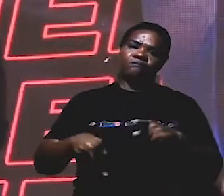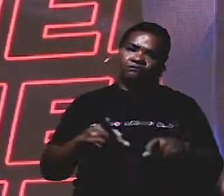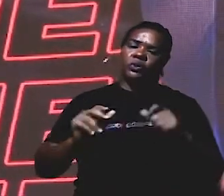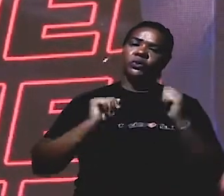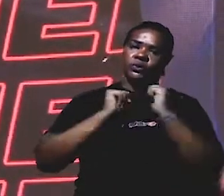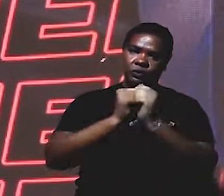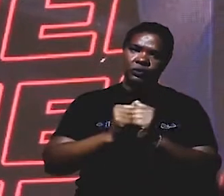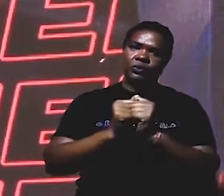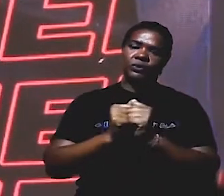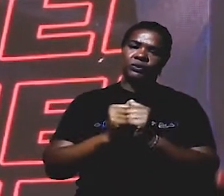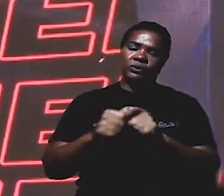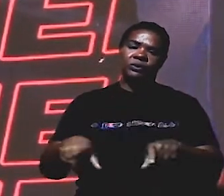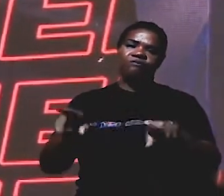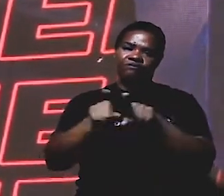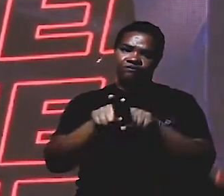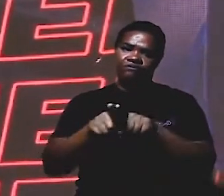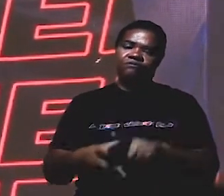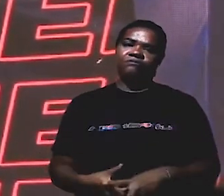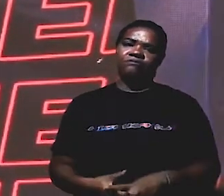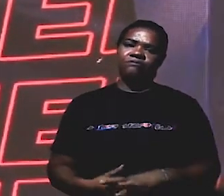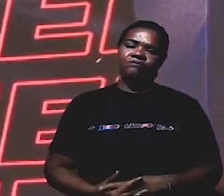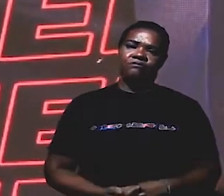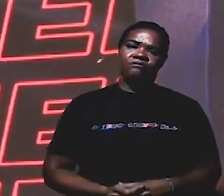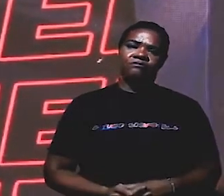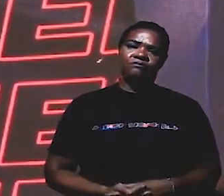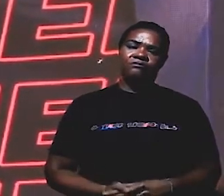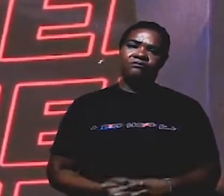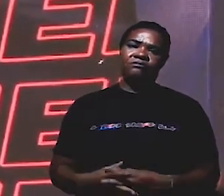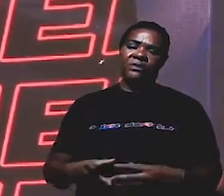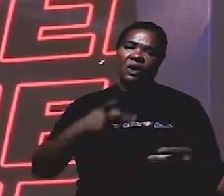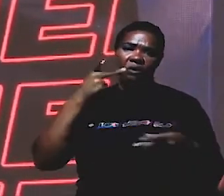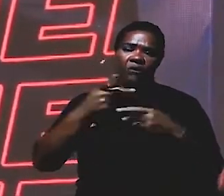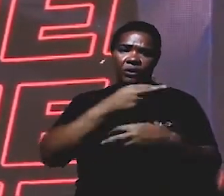ali com ele. Eu